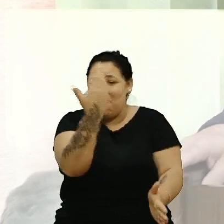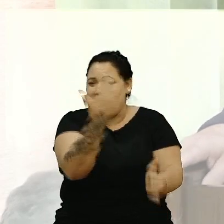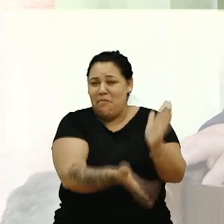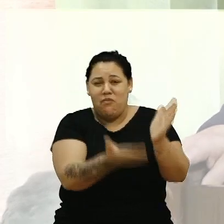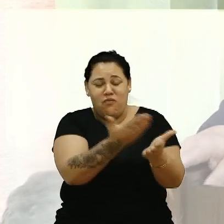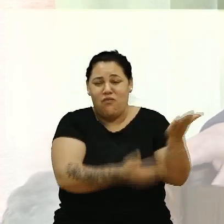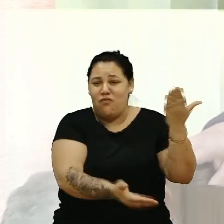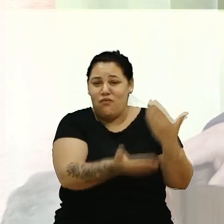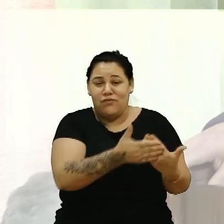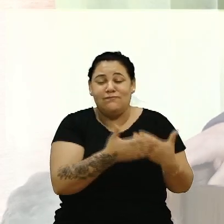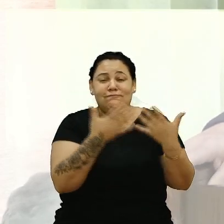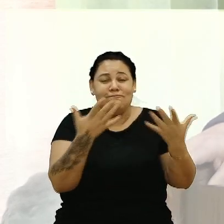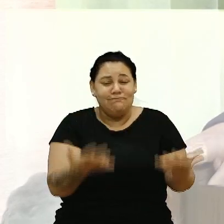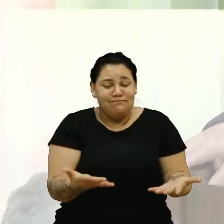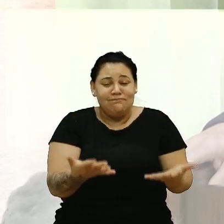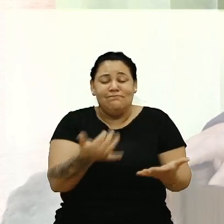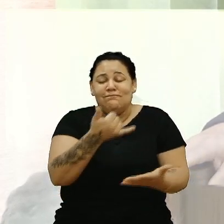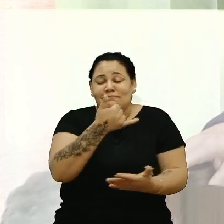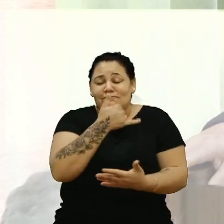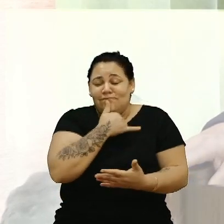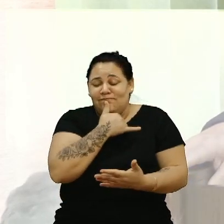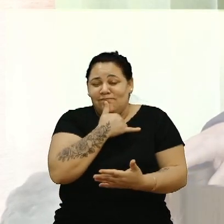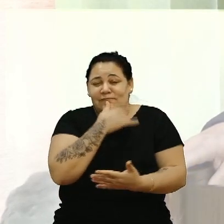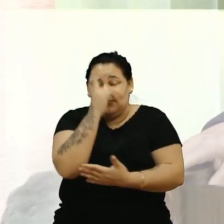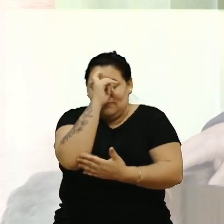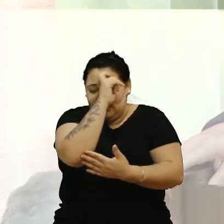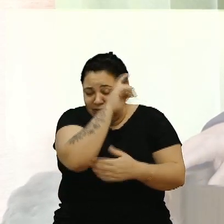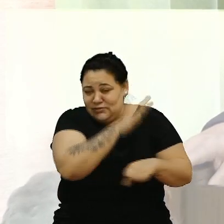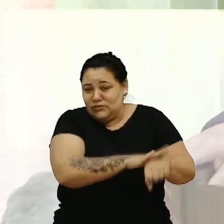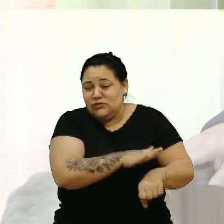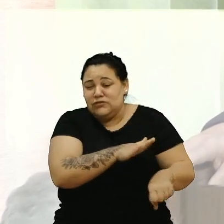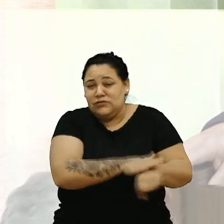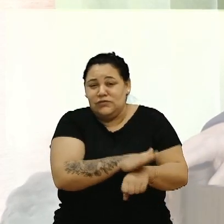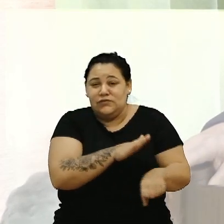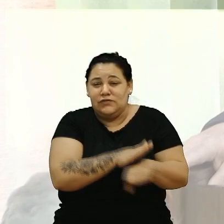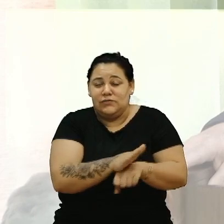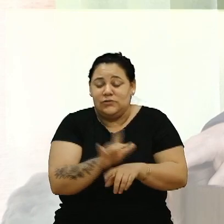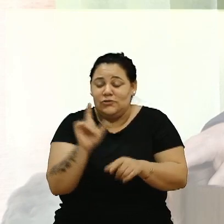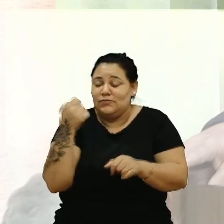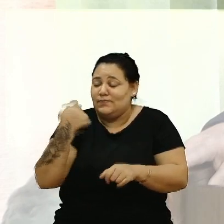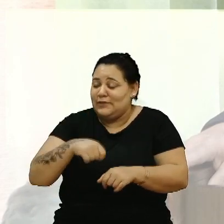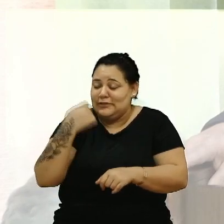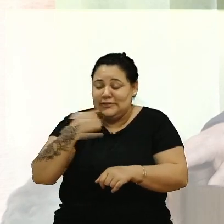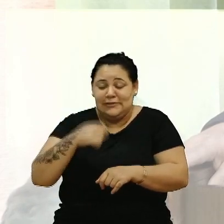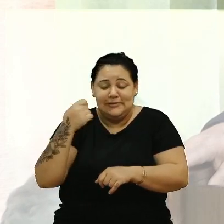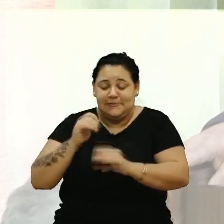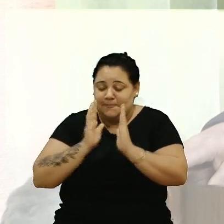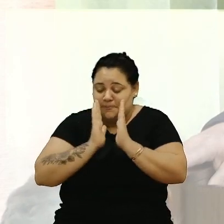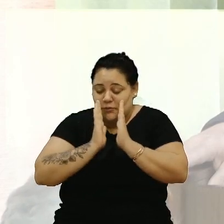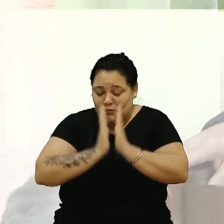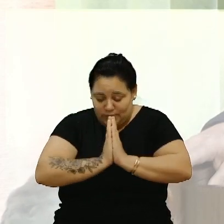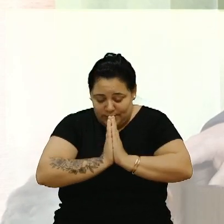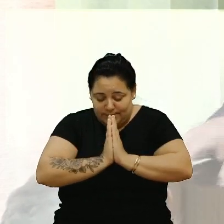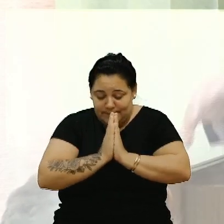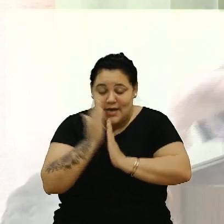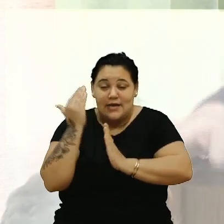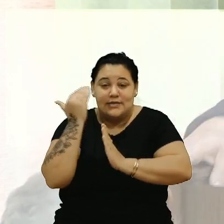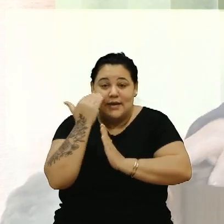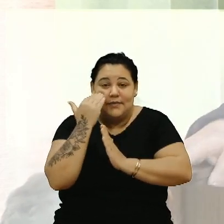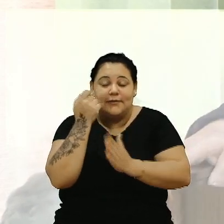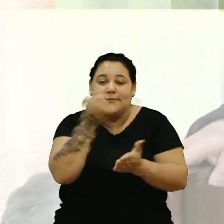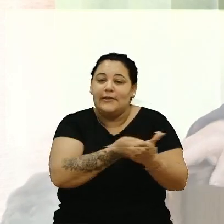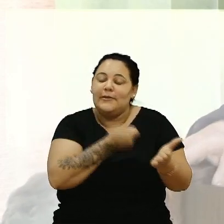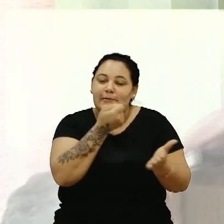essa tristeza e desolação, a gente ergue, né, nossas orações e buscando também com